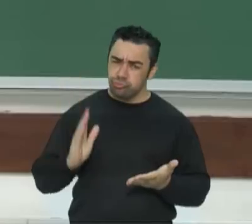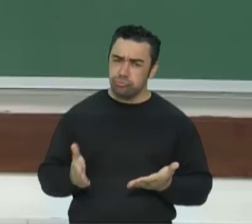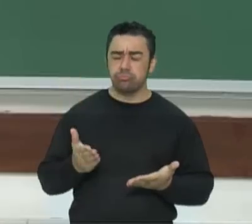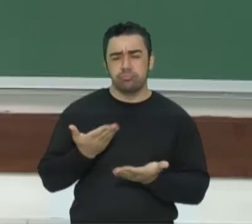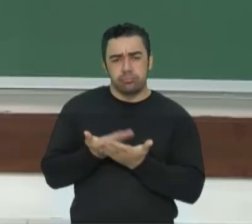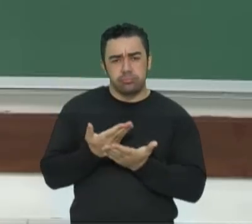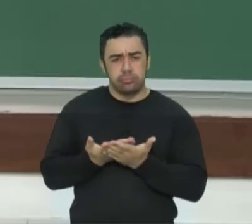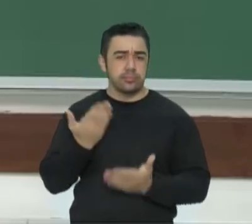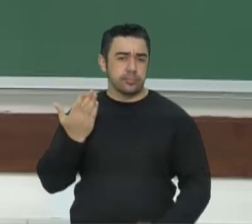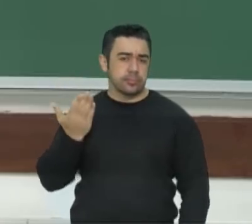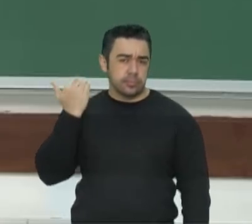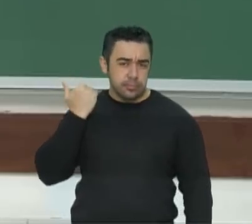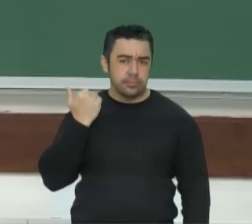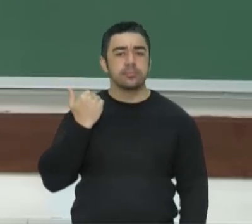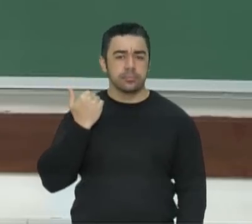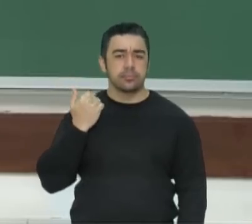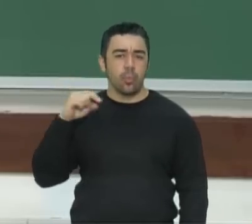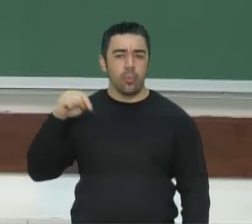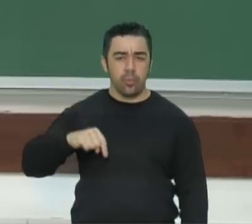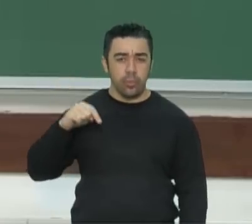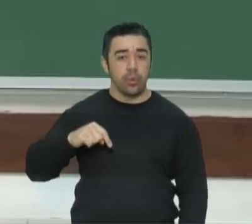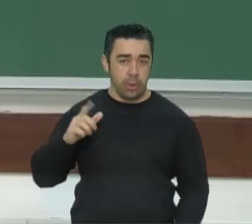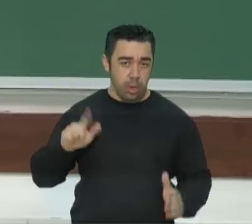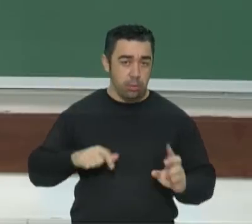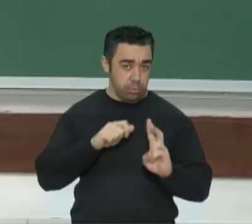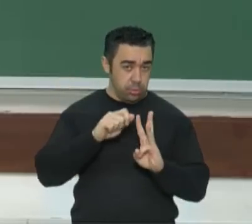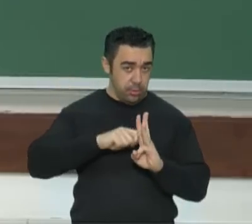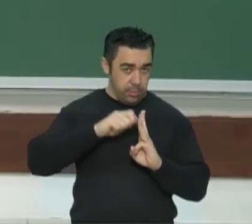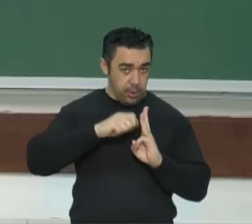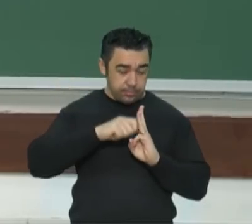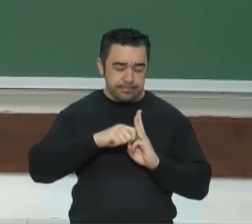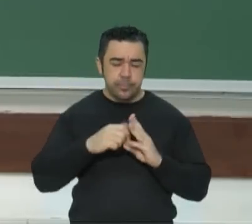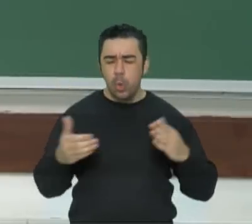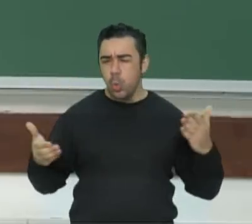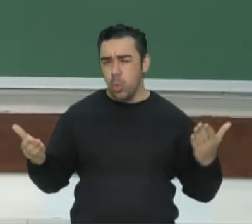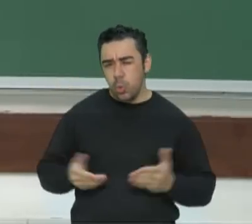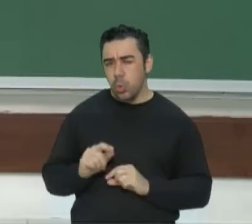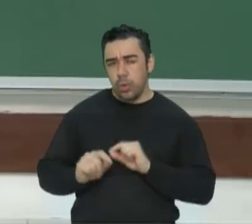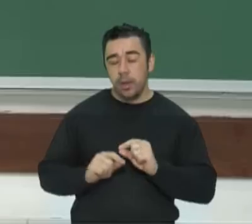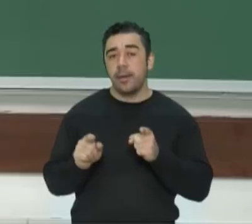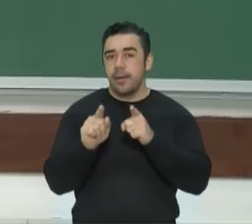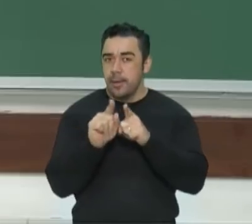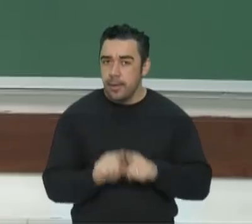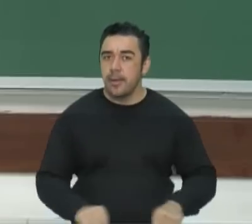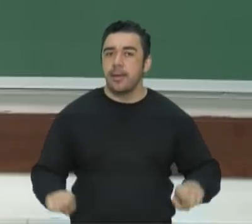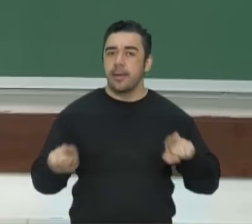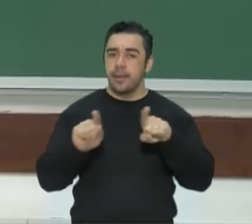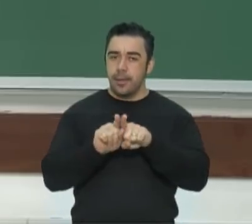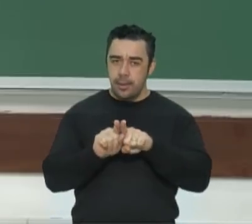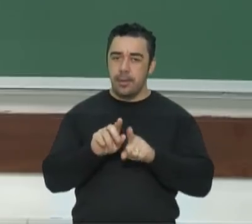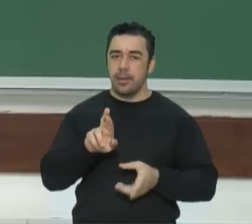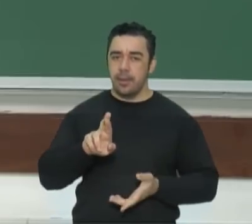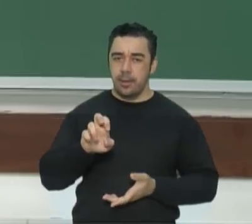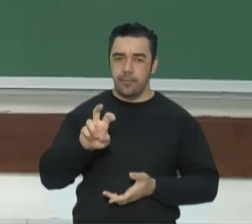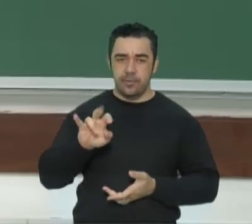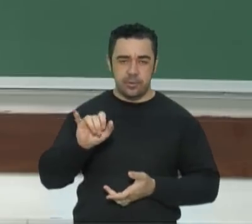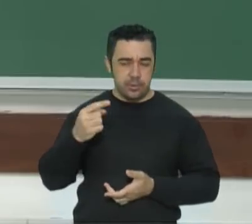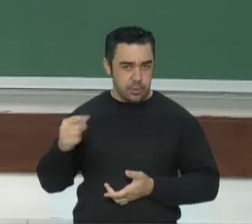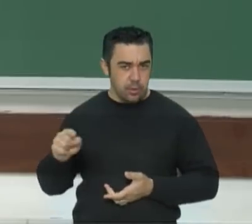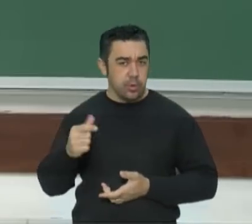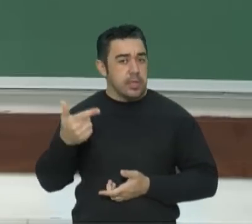tivemos em algumas aulas do trimestre. Então, de novo, hoje a nossa aula é de revisão. Sua